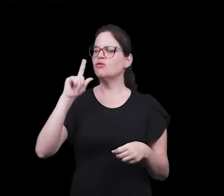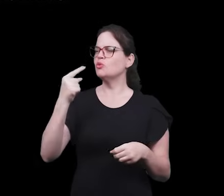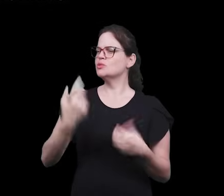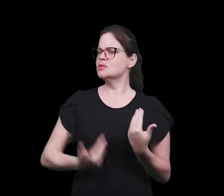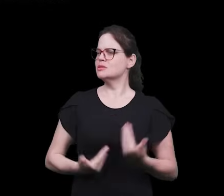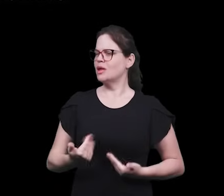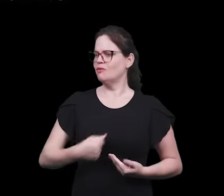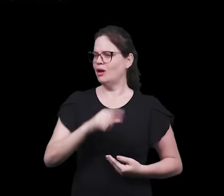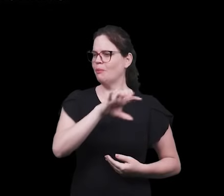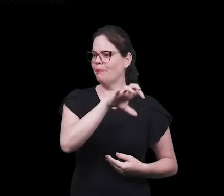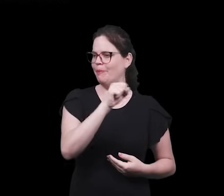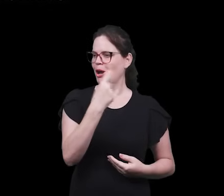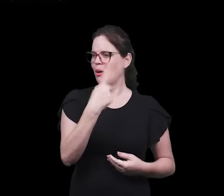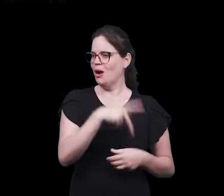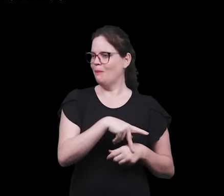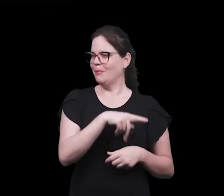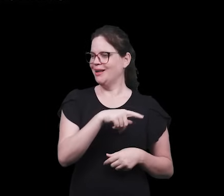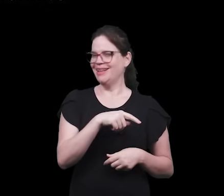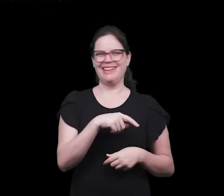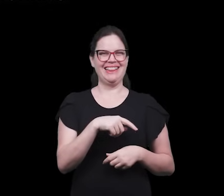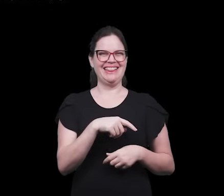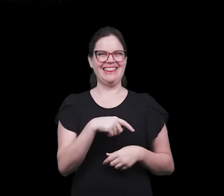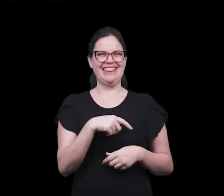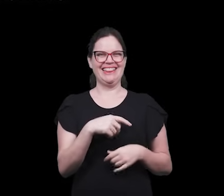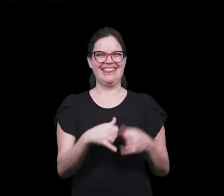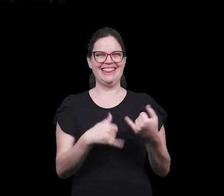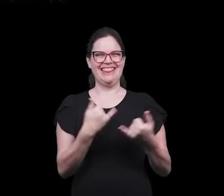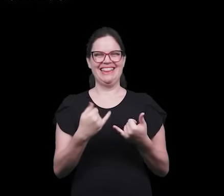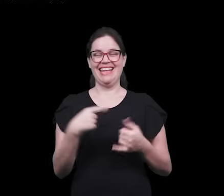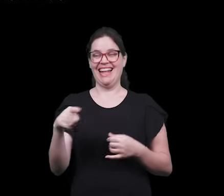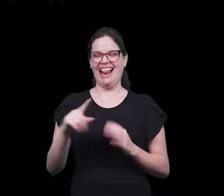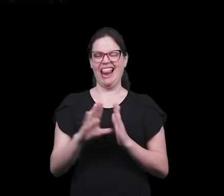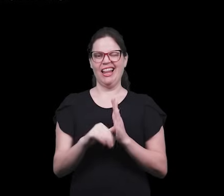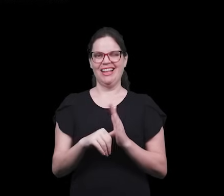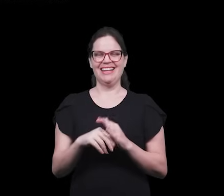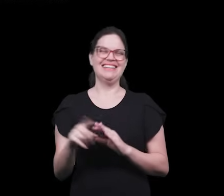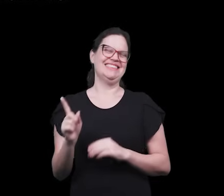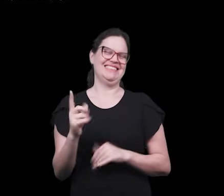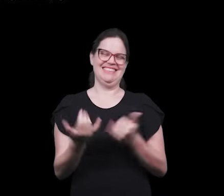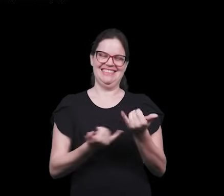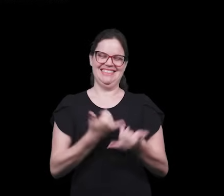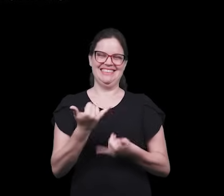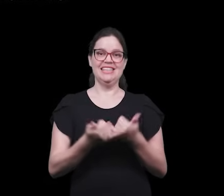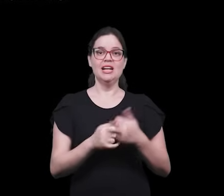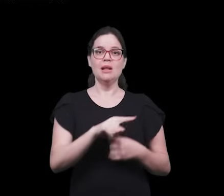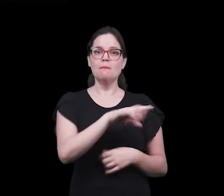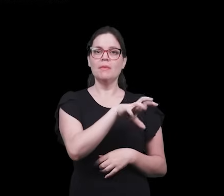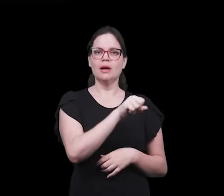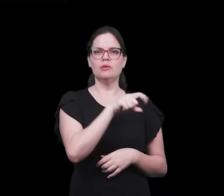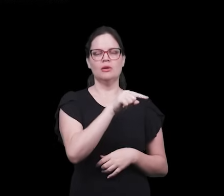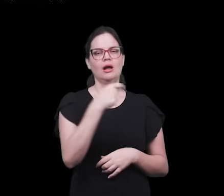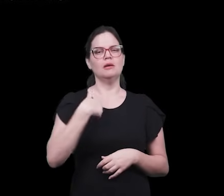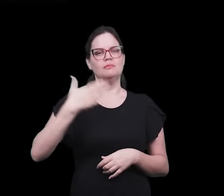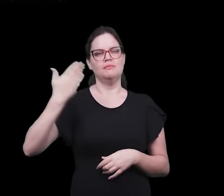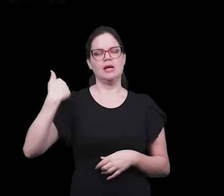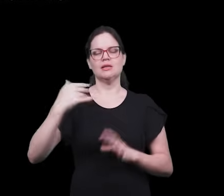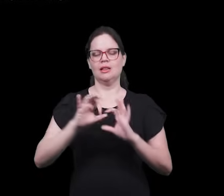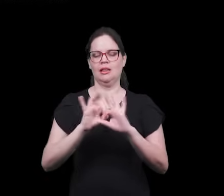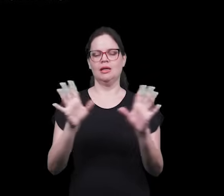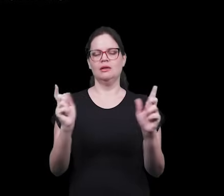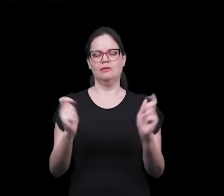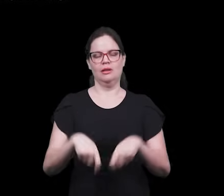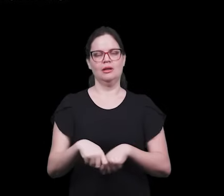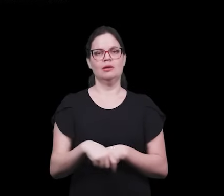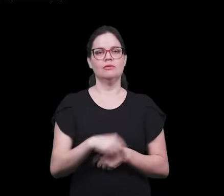santo ladrão, né? Roubou, podia, na época eu acho que podia até se apropriar de